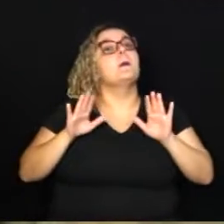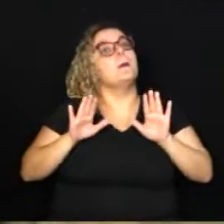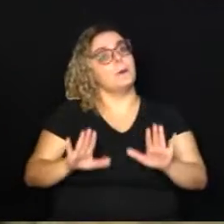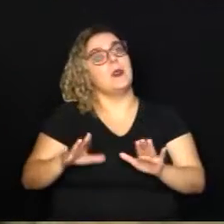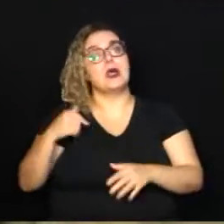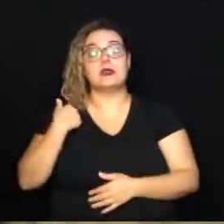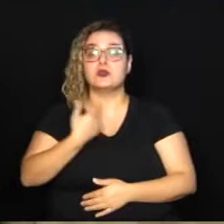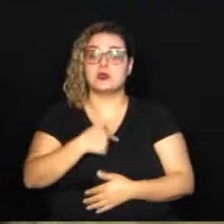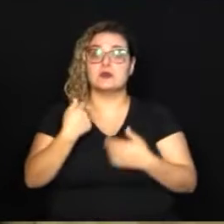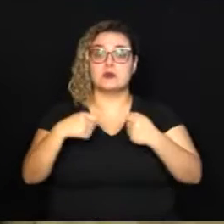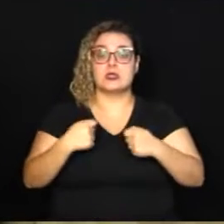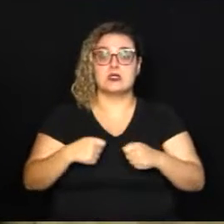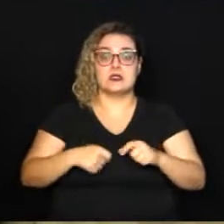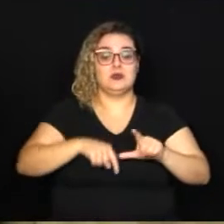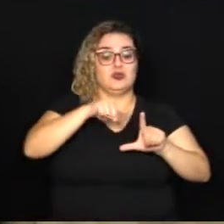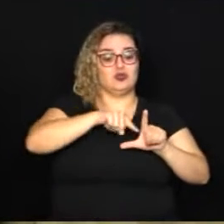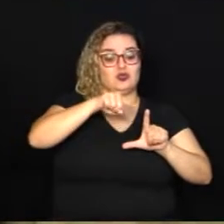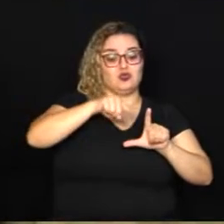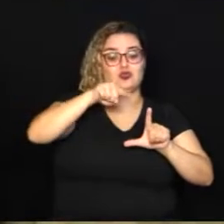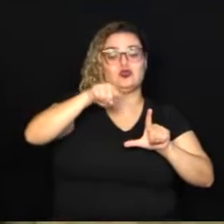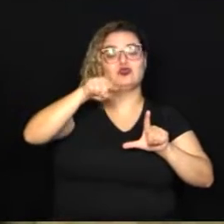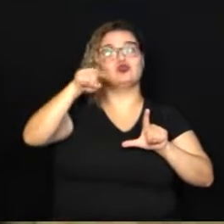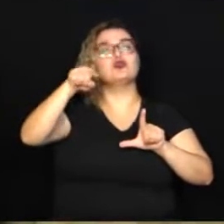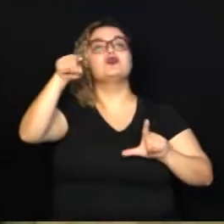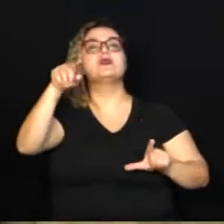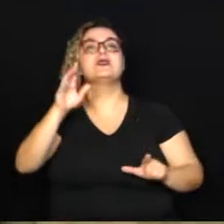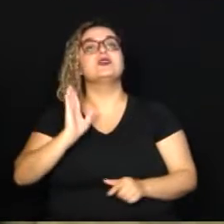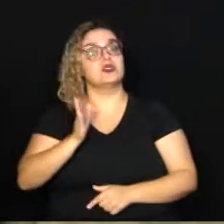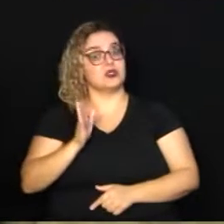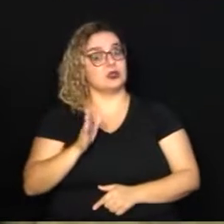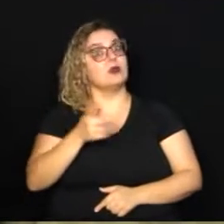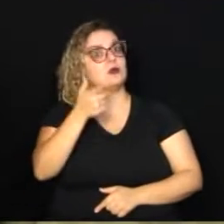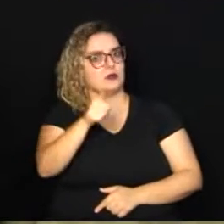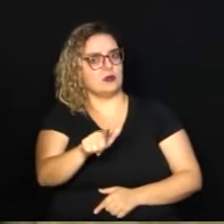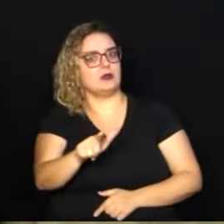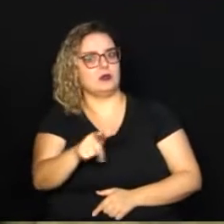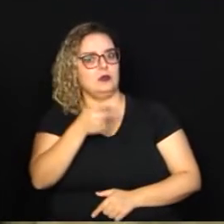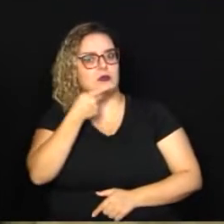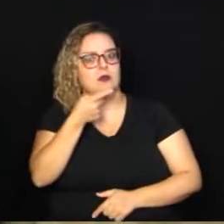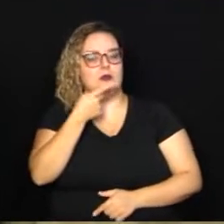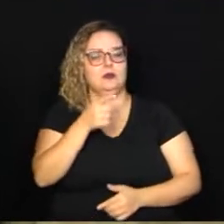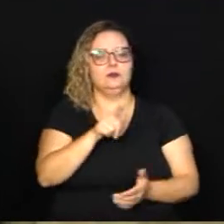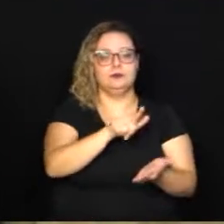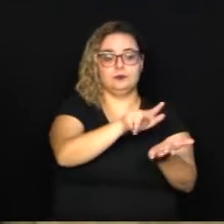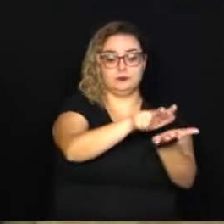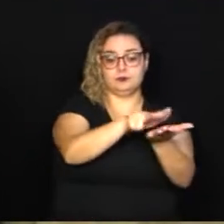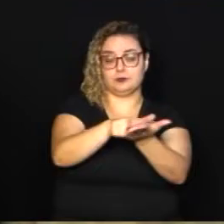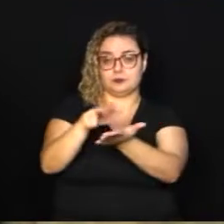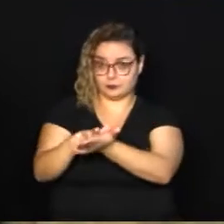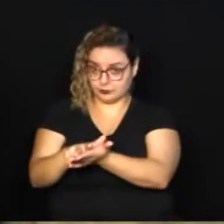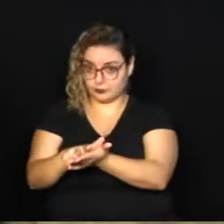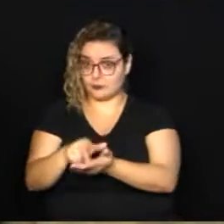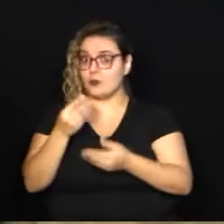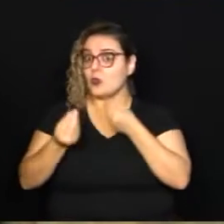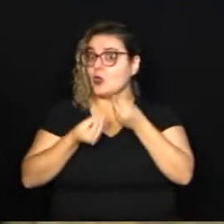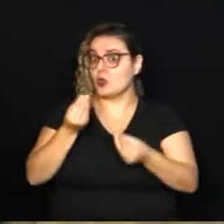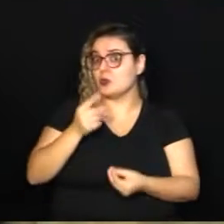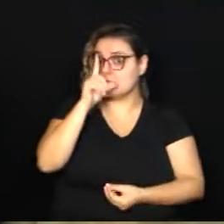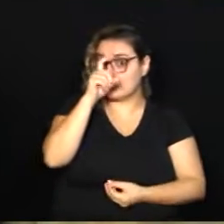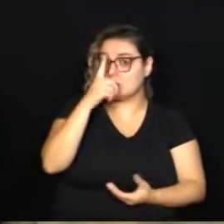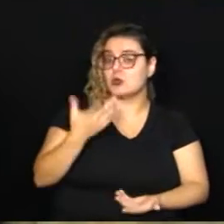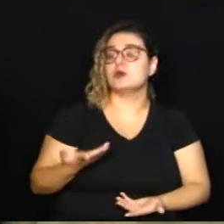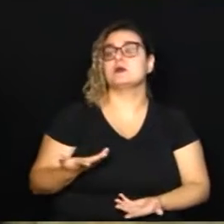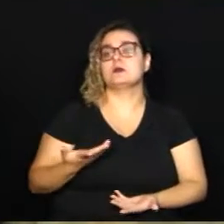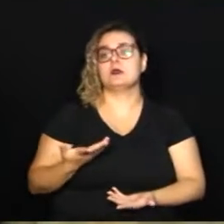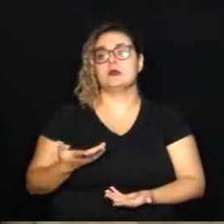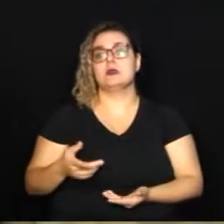a gente está no ápice da nossa doença. Já, eu repito, a gente vai falar de ocupação de leitos na cidade de Campinas, tem informação